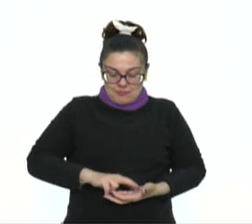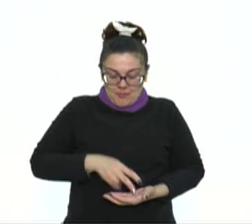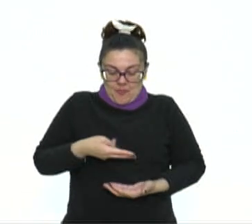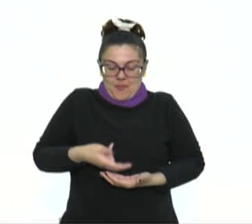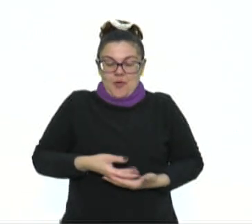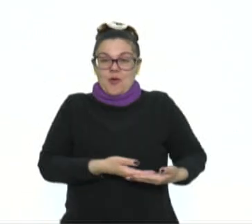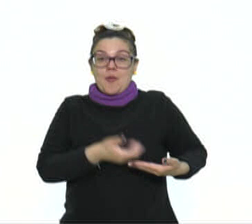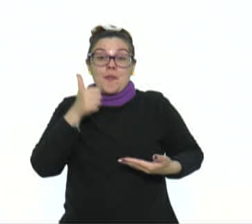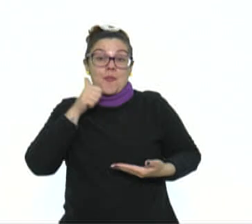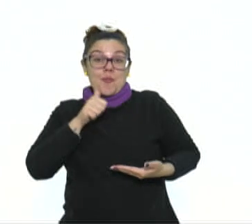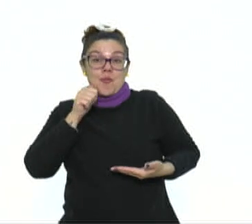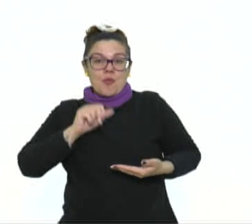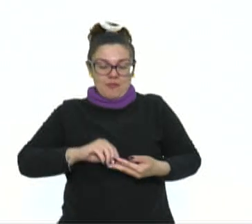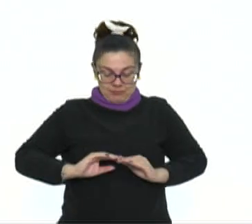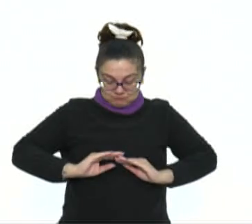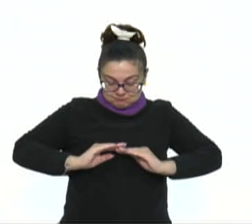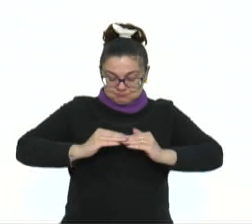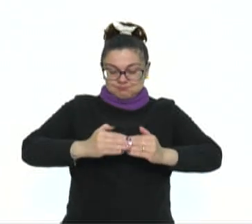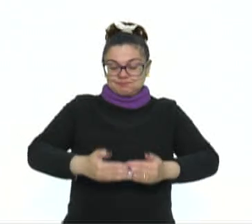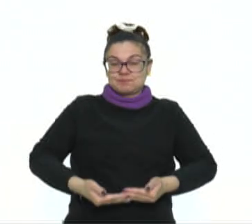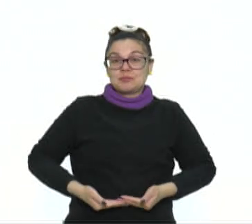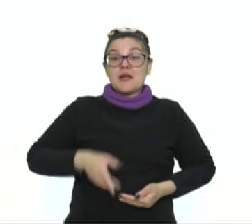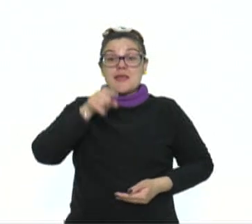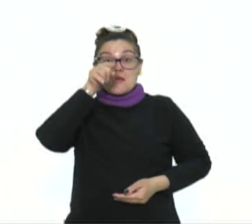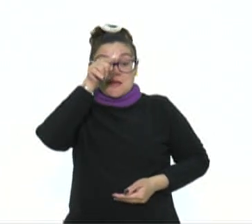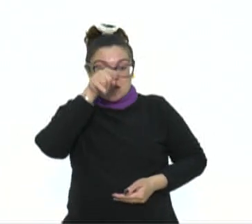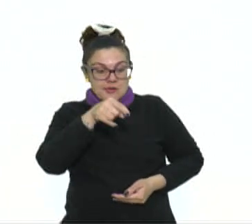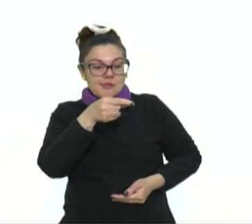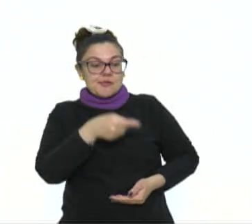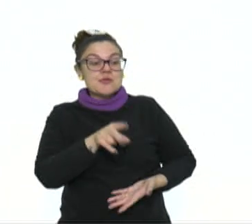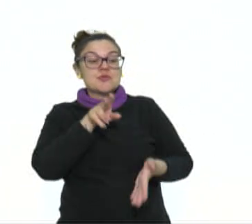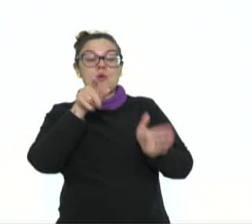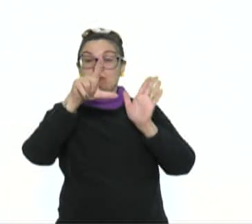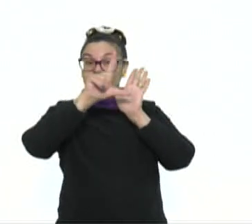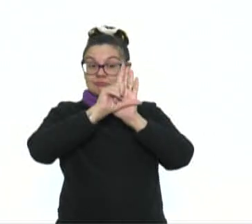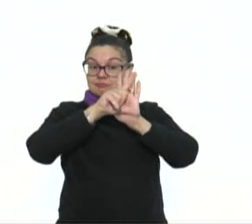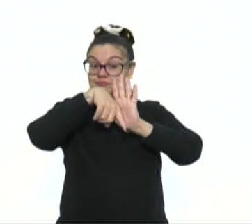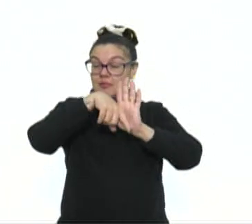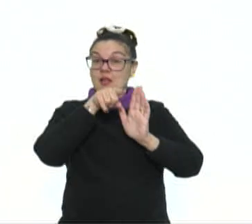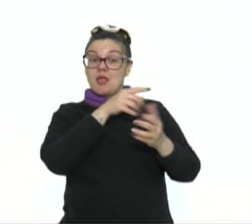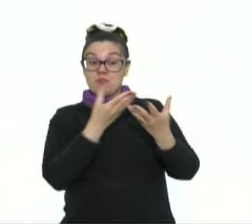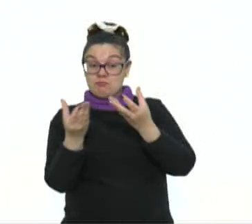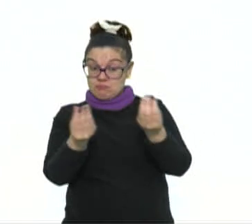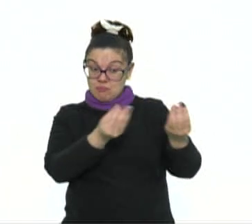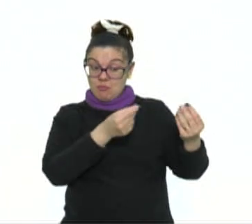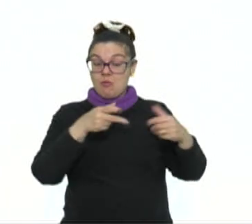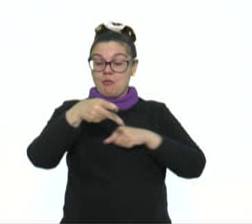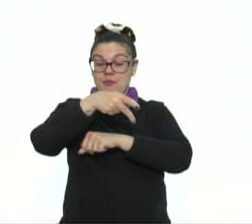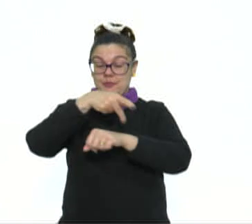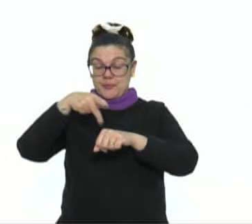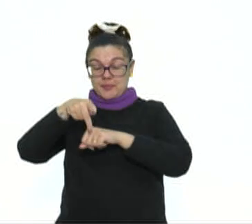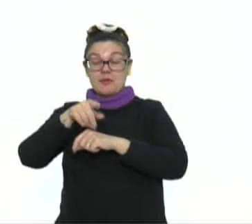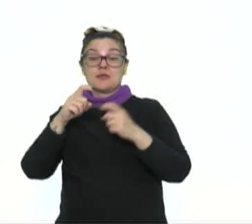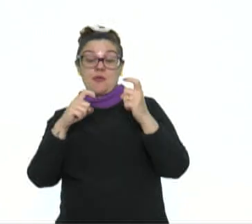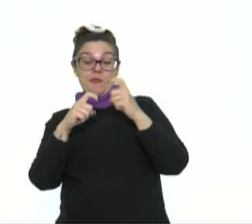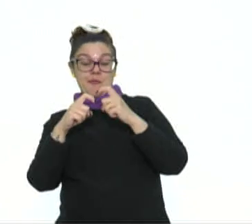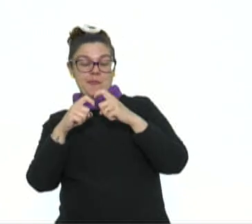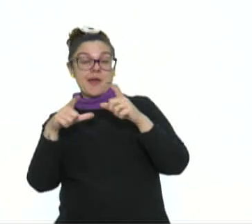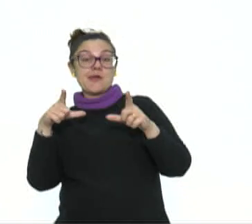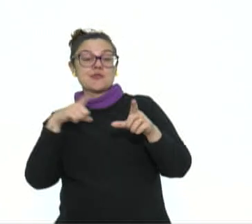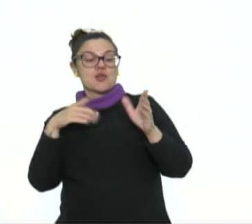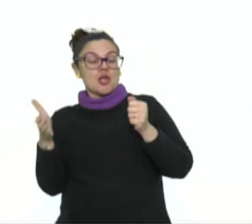os gerariam. Esse procedimento é crime em inúmeros países. Aparentemente, o médico possuía um